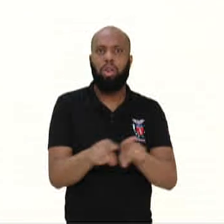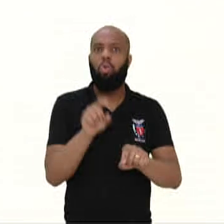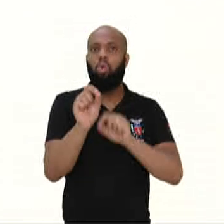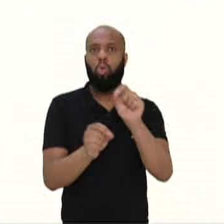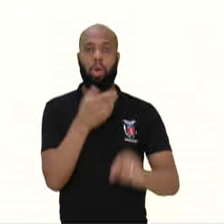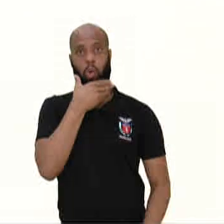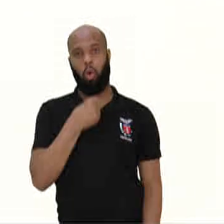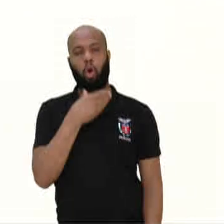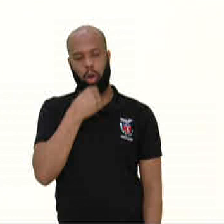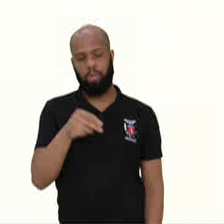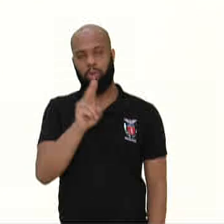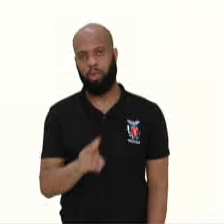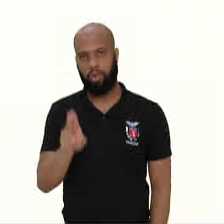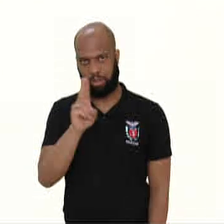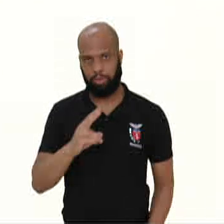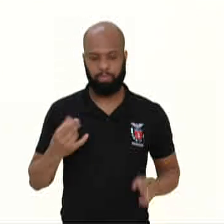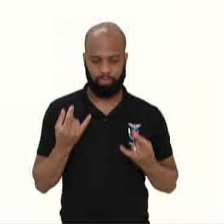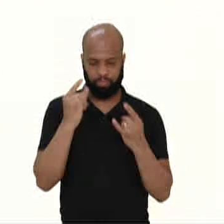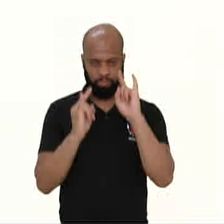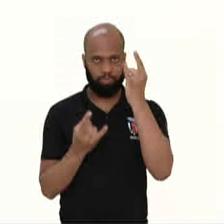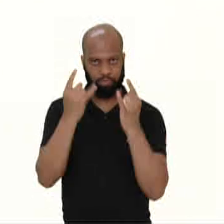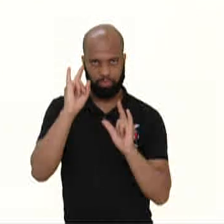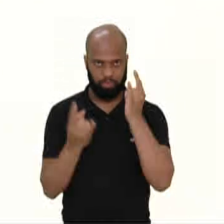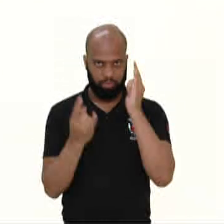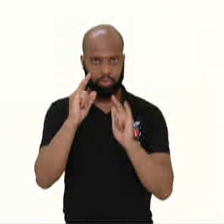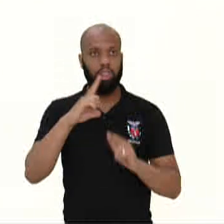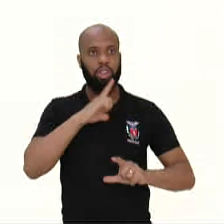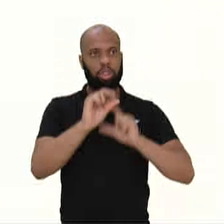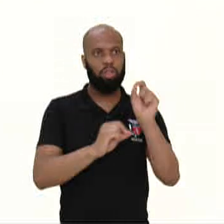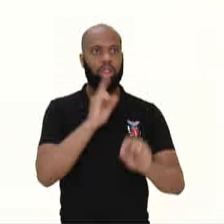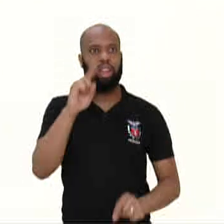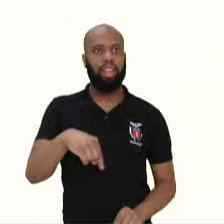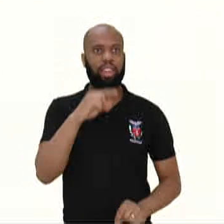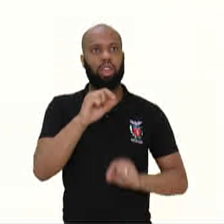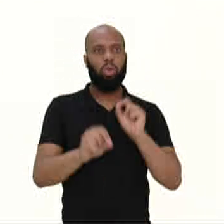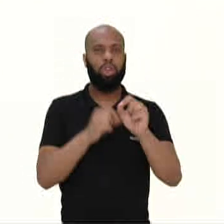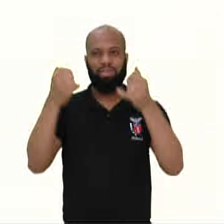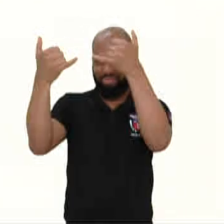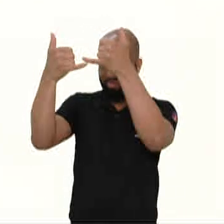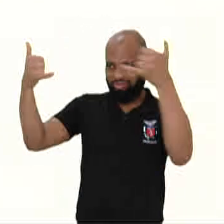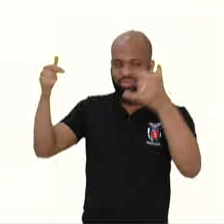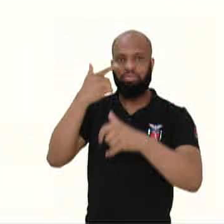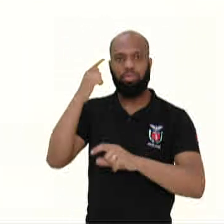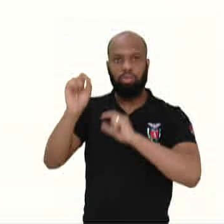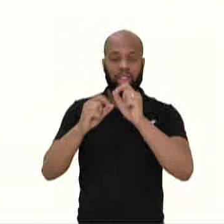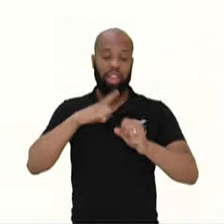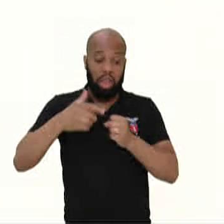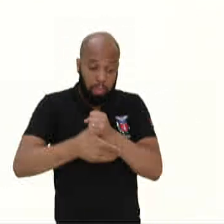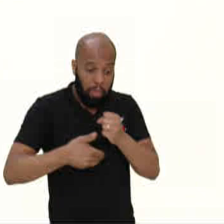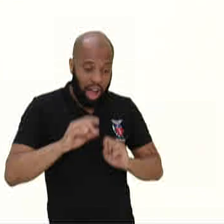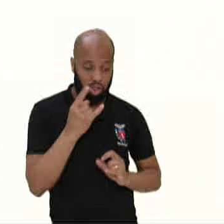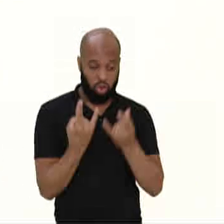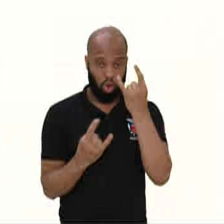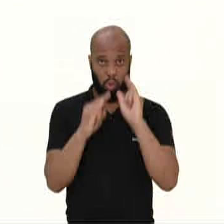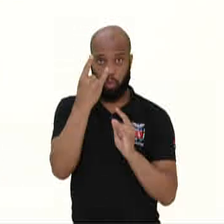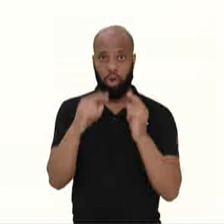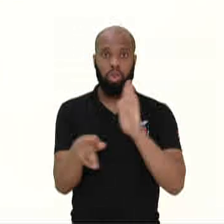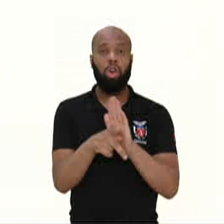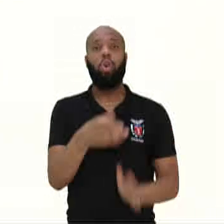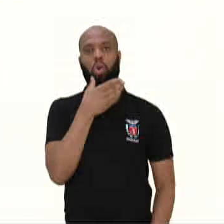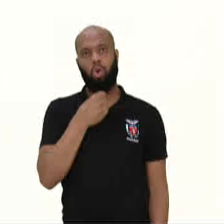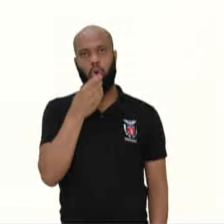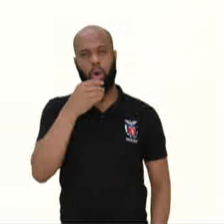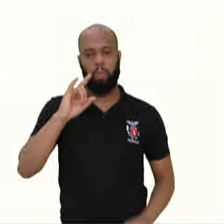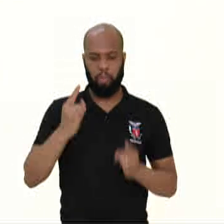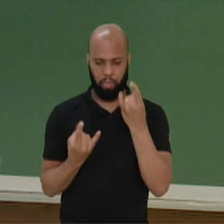secundárias masculinas. Então, eu destaquei substâncias sintéticas que têm como base a testosterona e